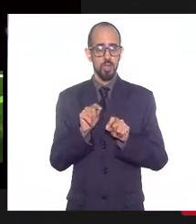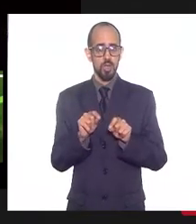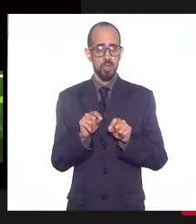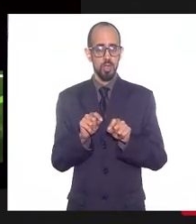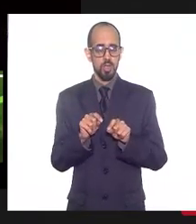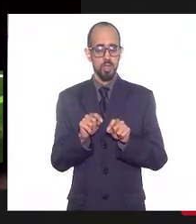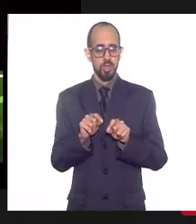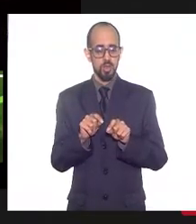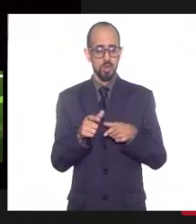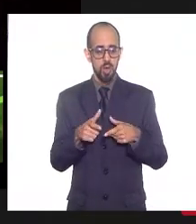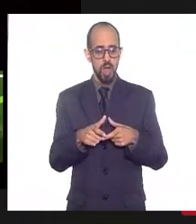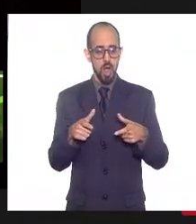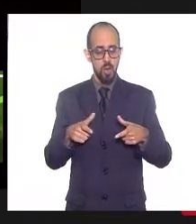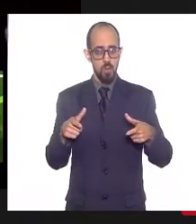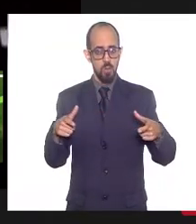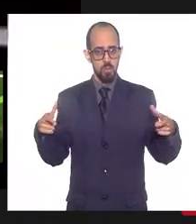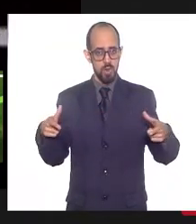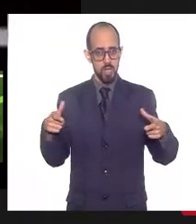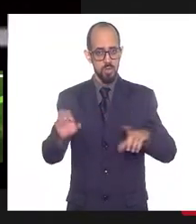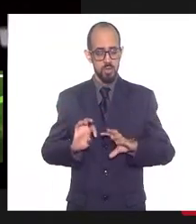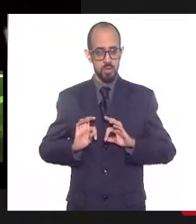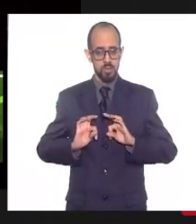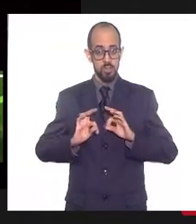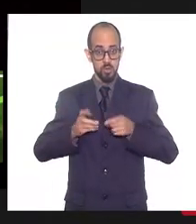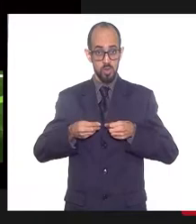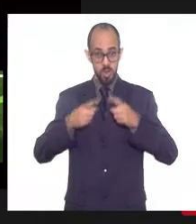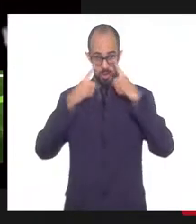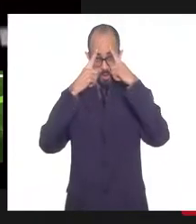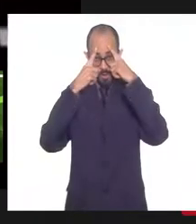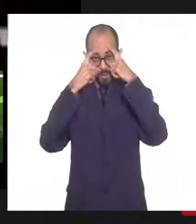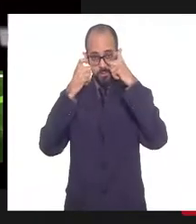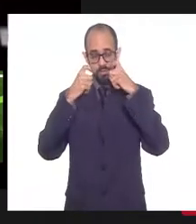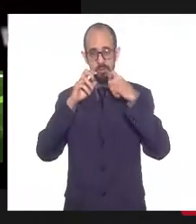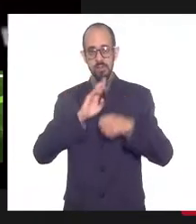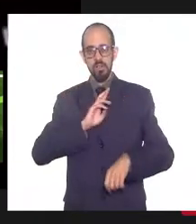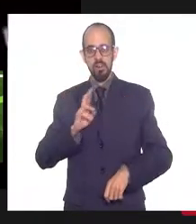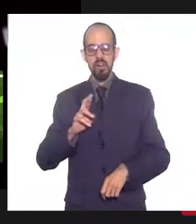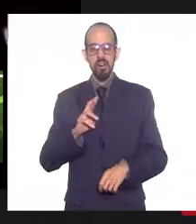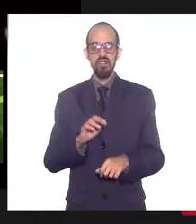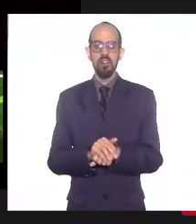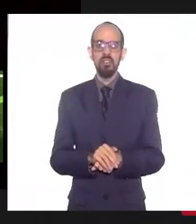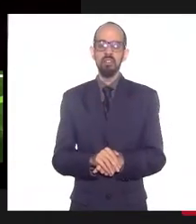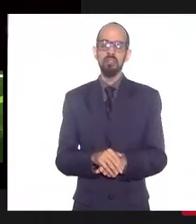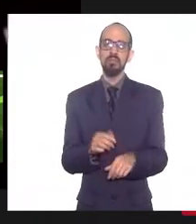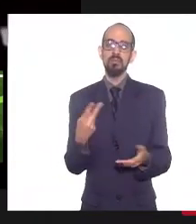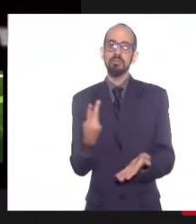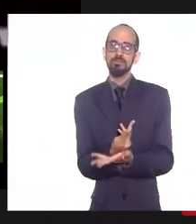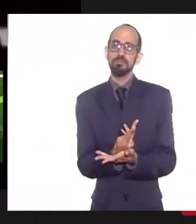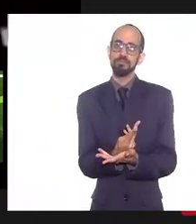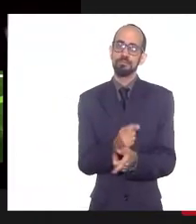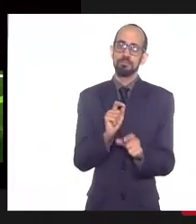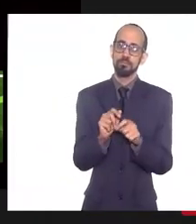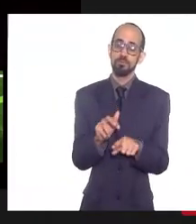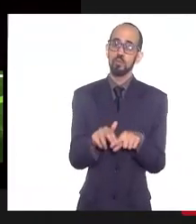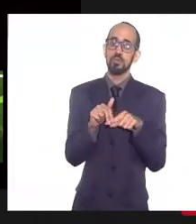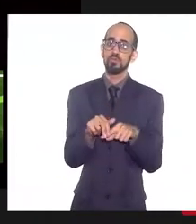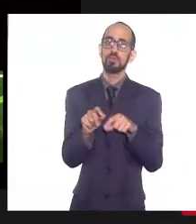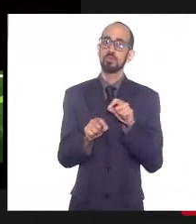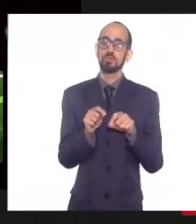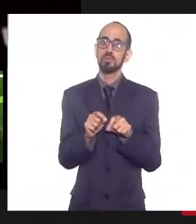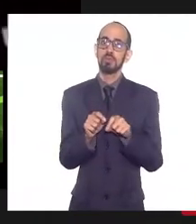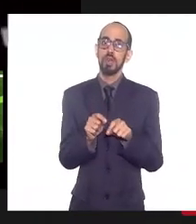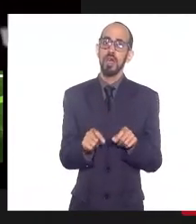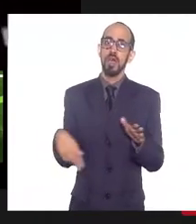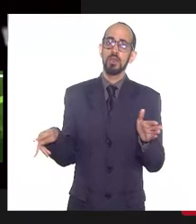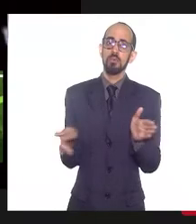que o aumento dessa violência religiosa, ela está instalada dentro do próprio aparelho